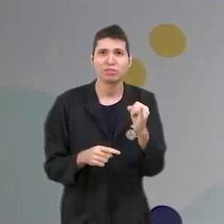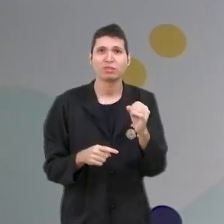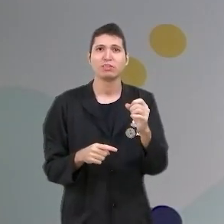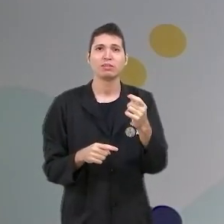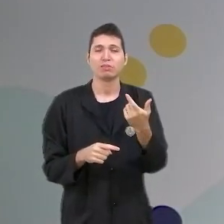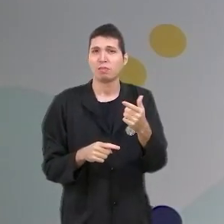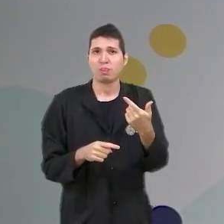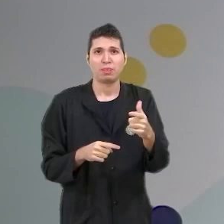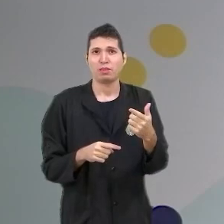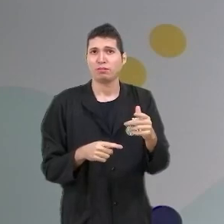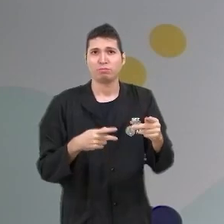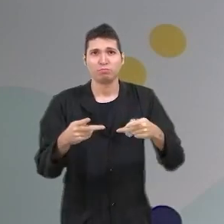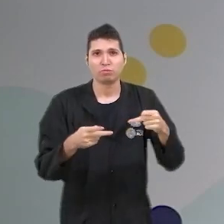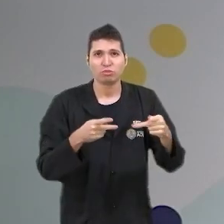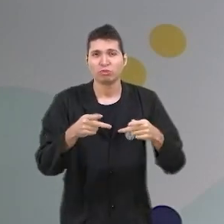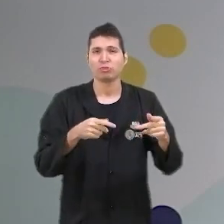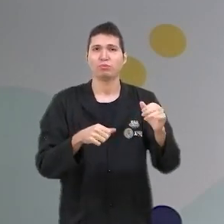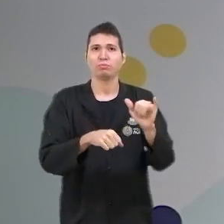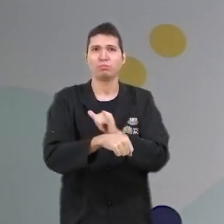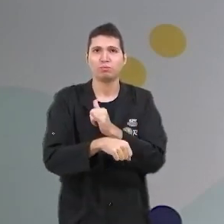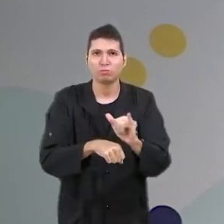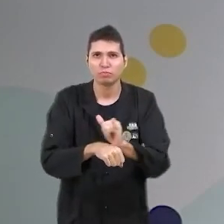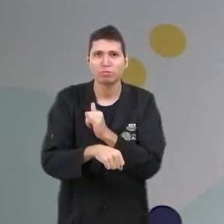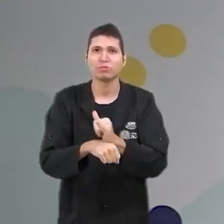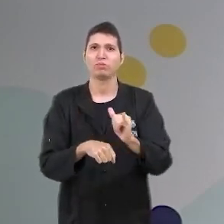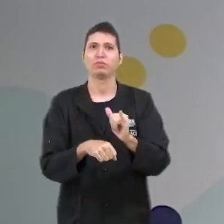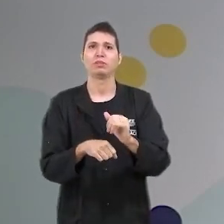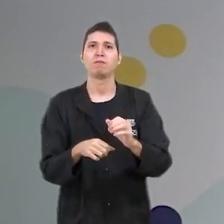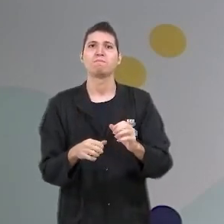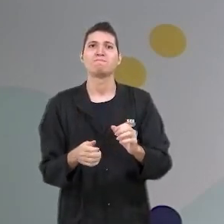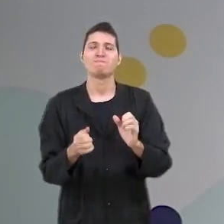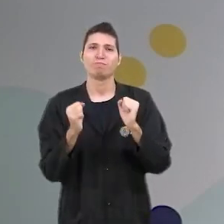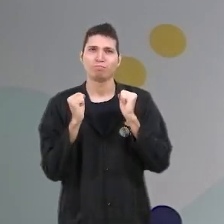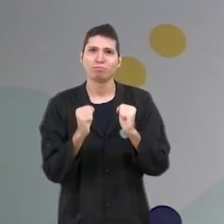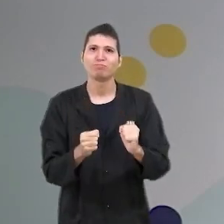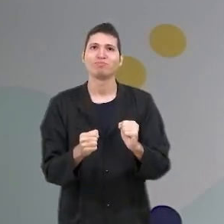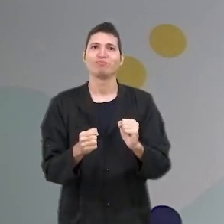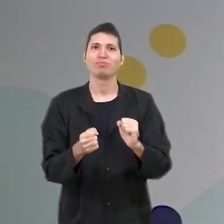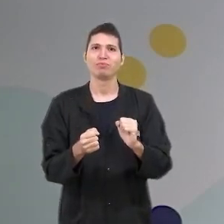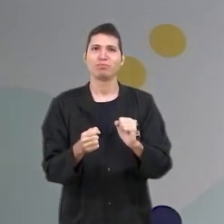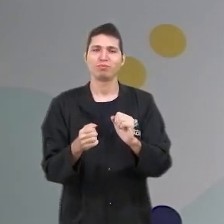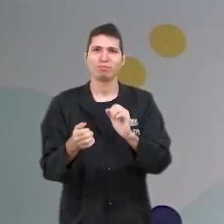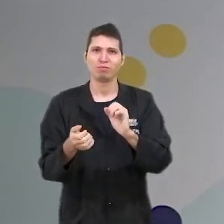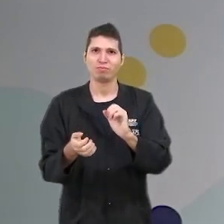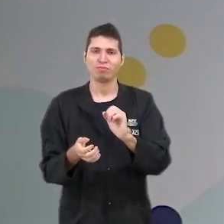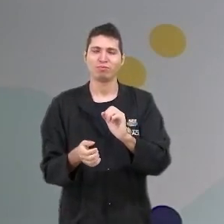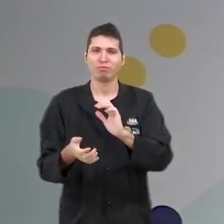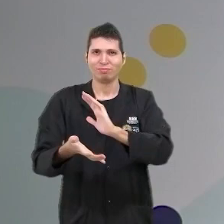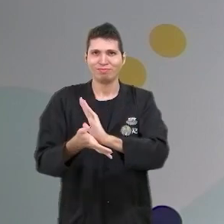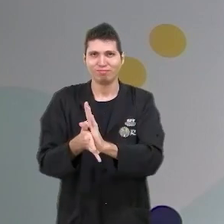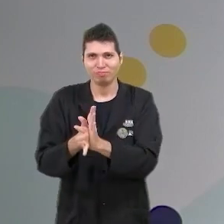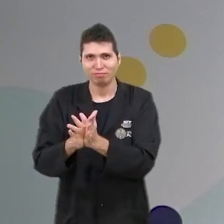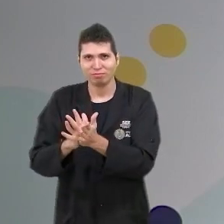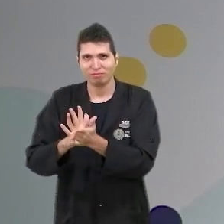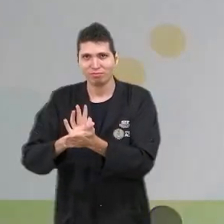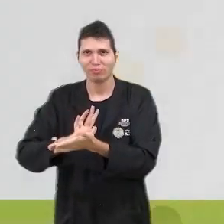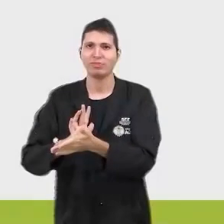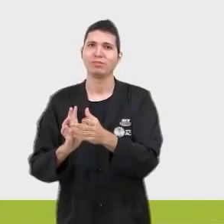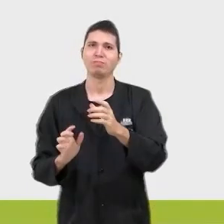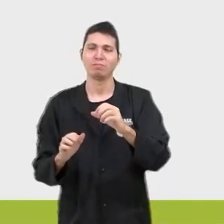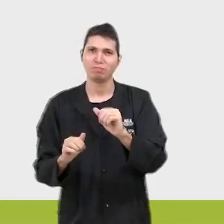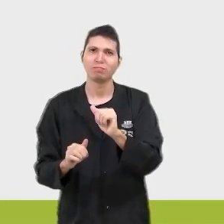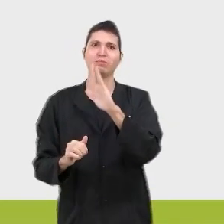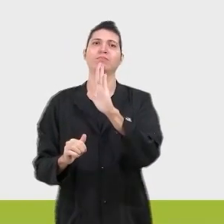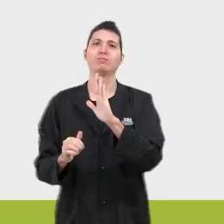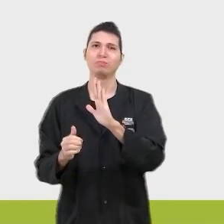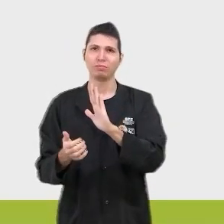ficam suscetíveis às intempéries, às mudanças do ambiente. Ok? Mas isso aqui não é um corredor ecológico